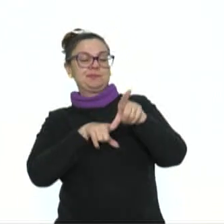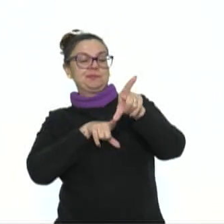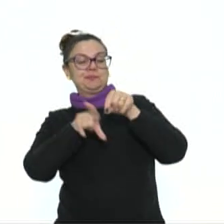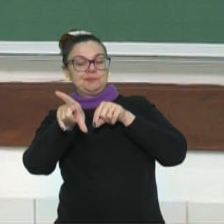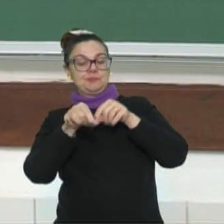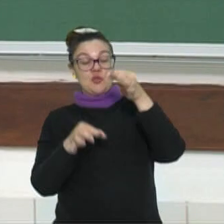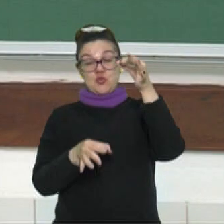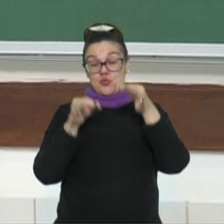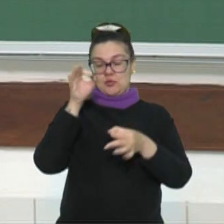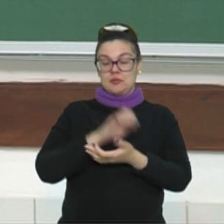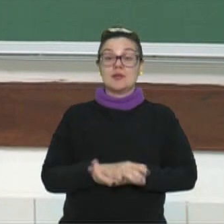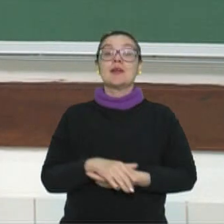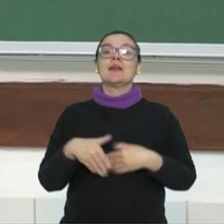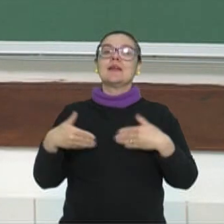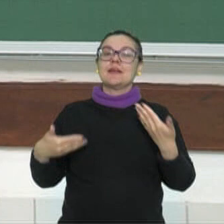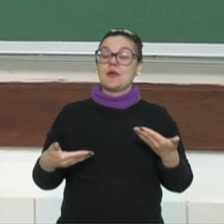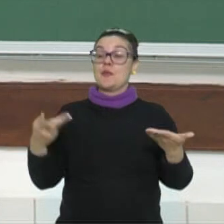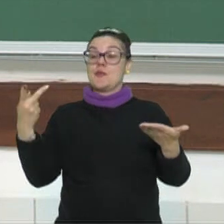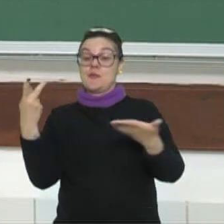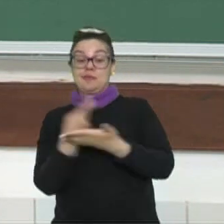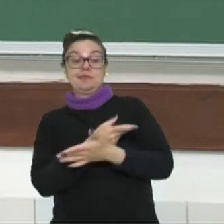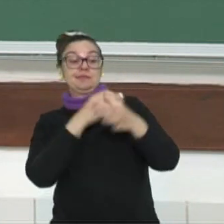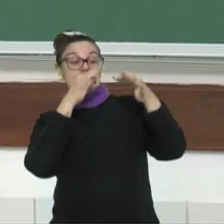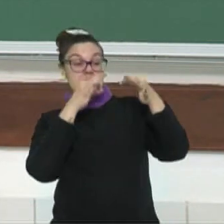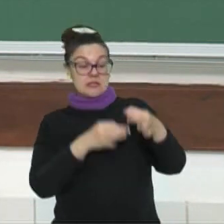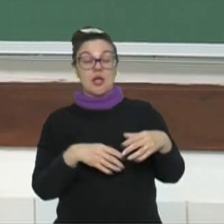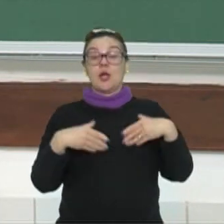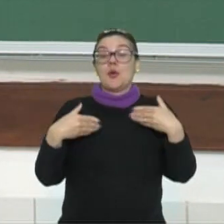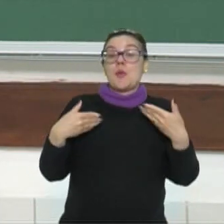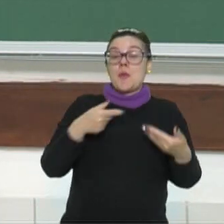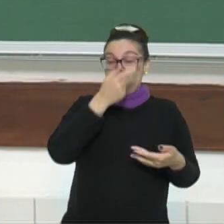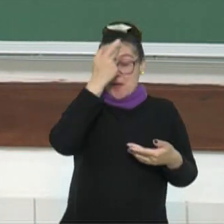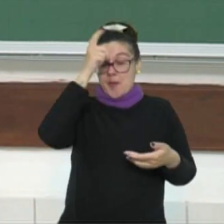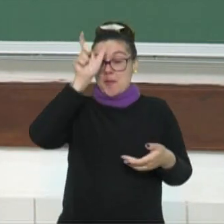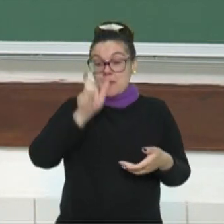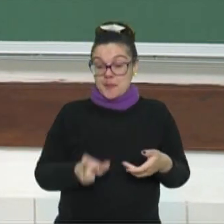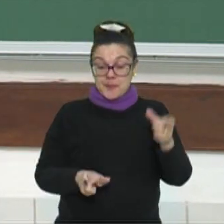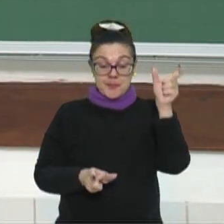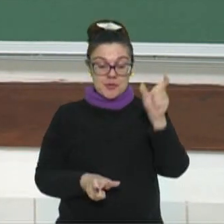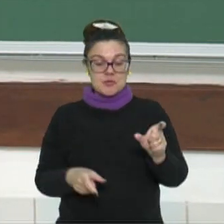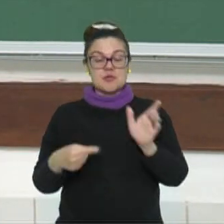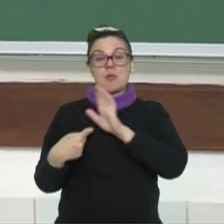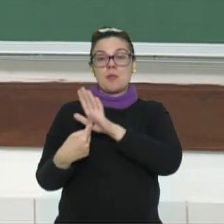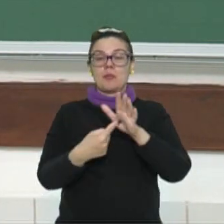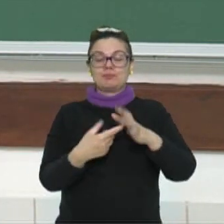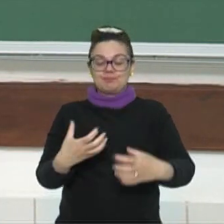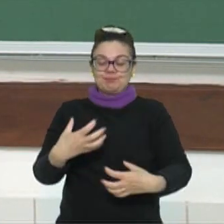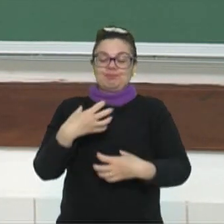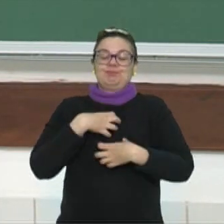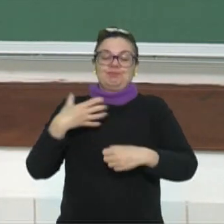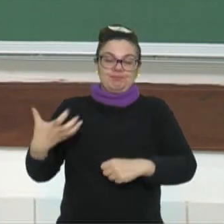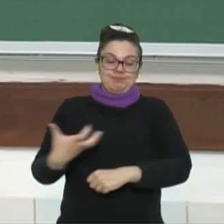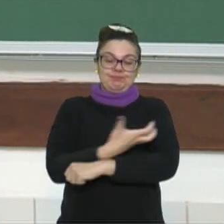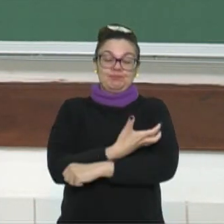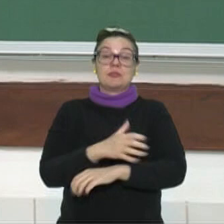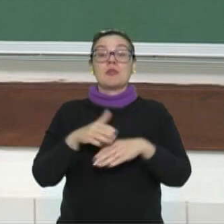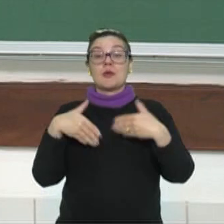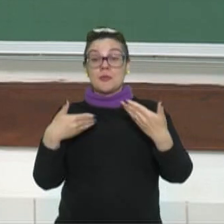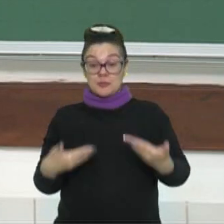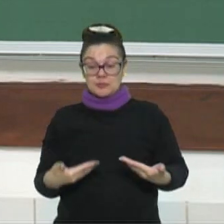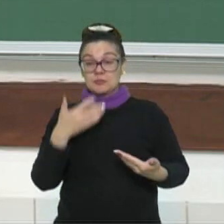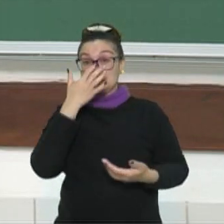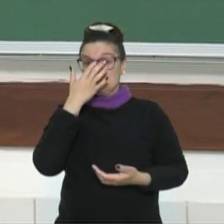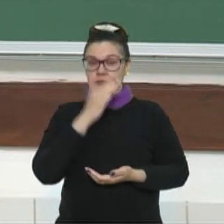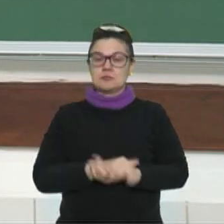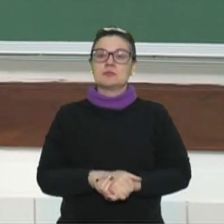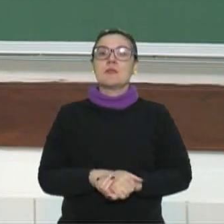o certo e o errado vai estar mensurado naquilo que o ser humano apresenta nos seus sentidos, nas suas emoções. Por isso,